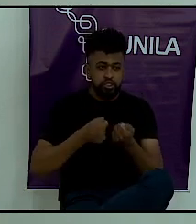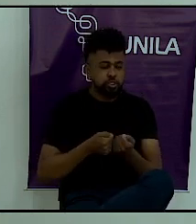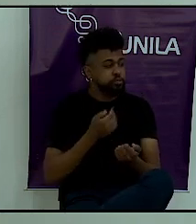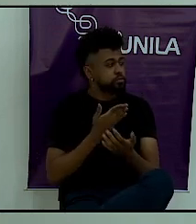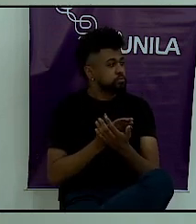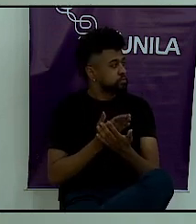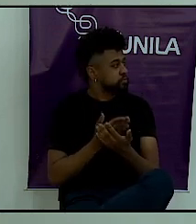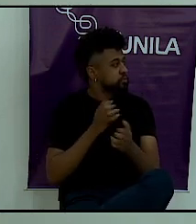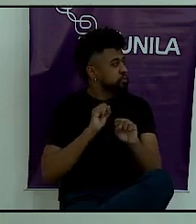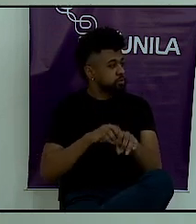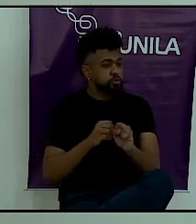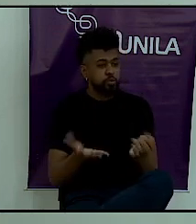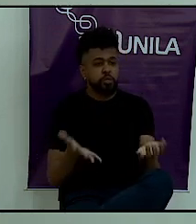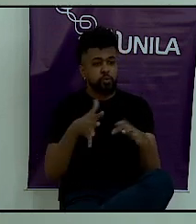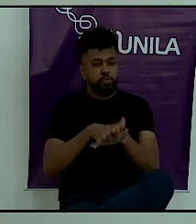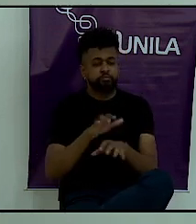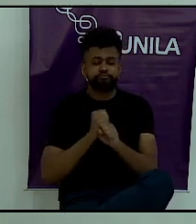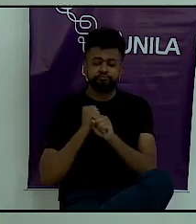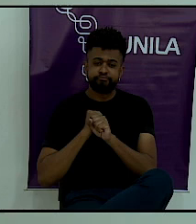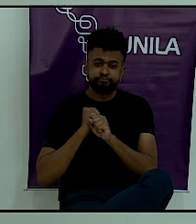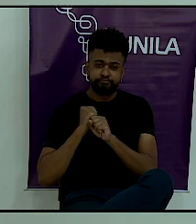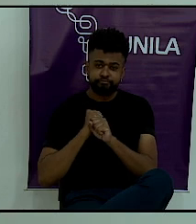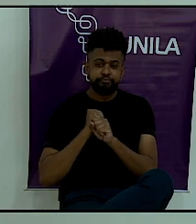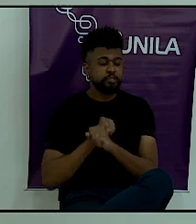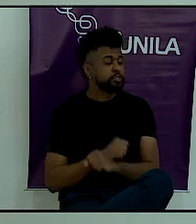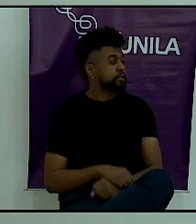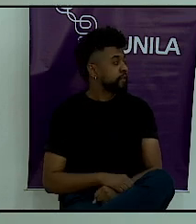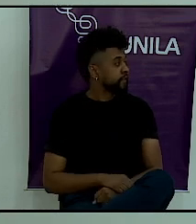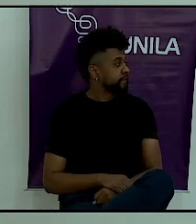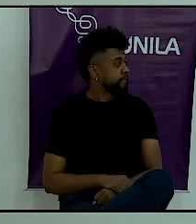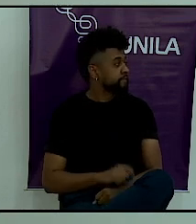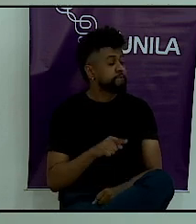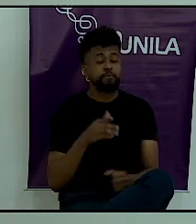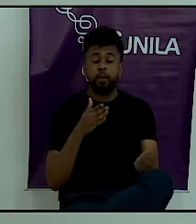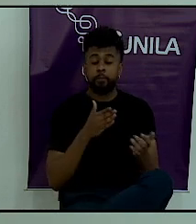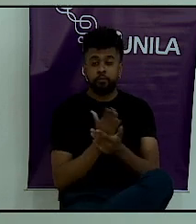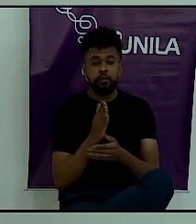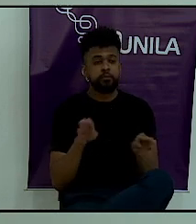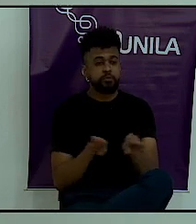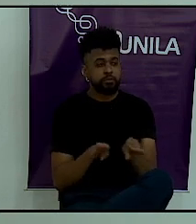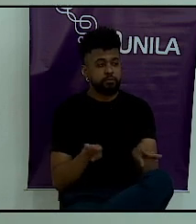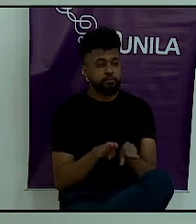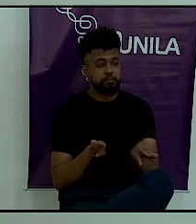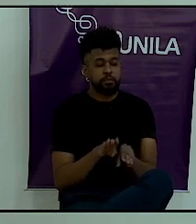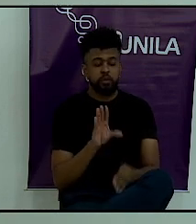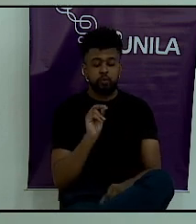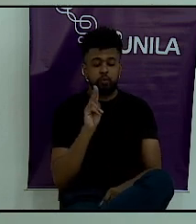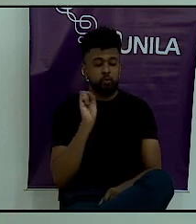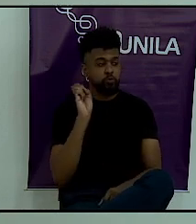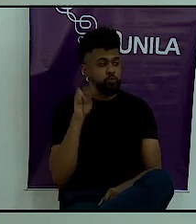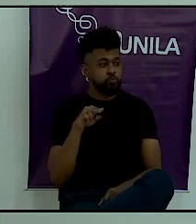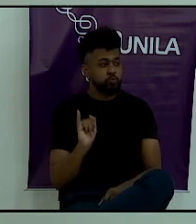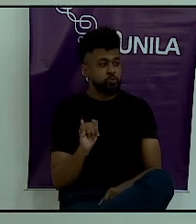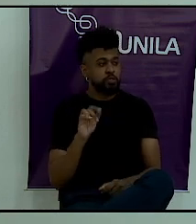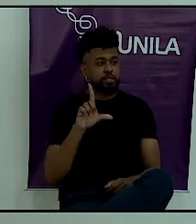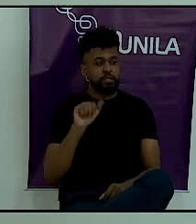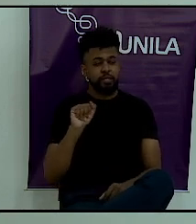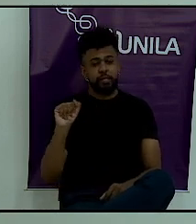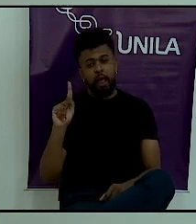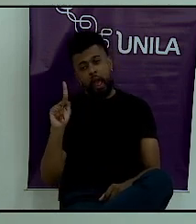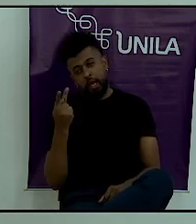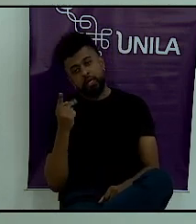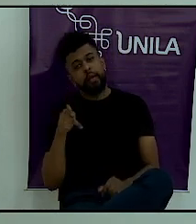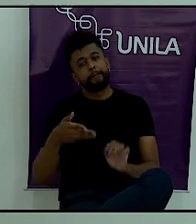estudo da educação inclusiva já há bastante tempo, e foi aprovada também no Consune do ILACH. Então, é